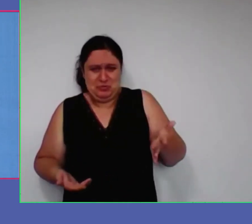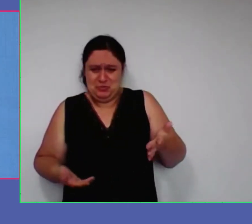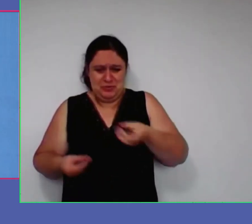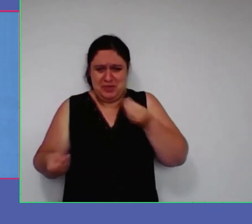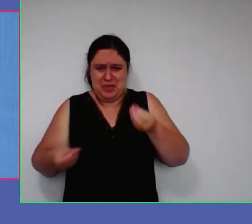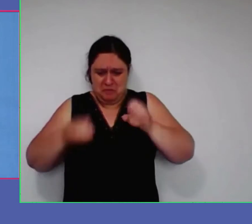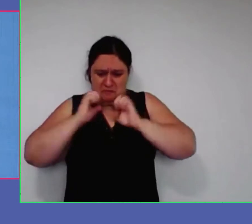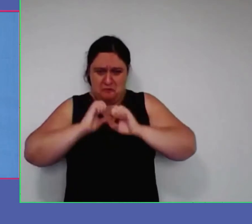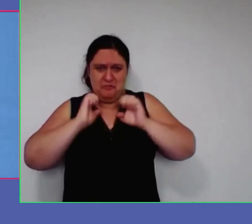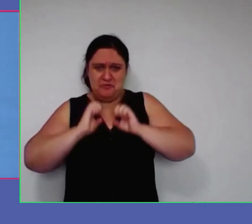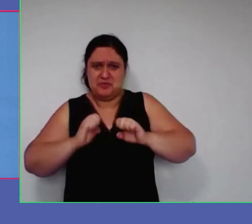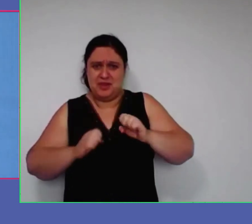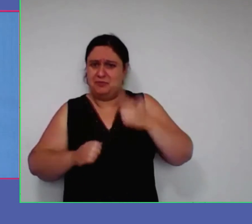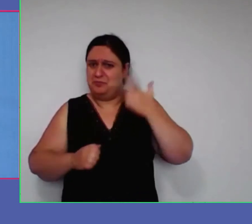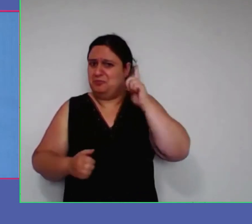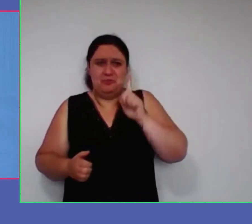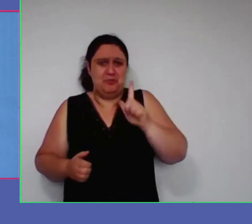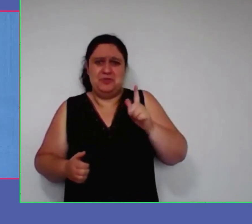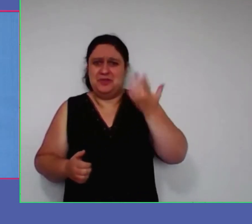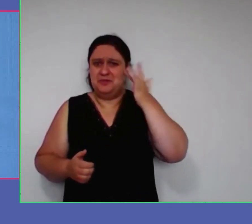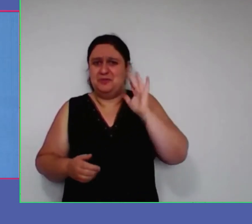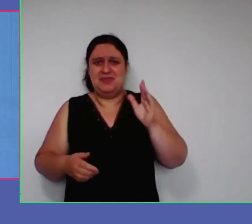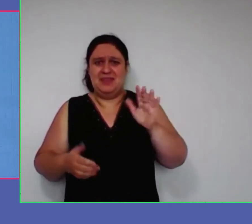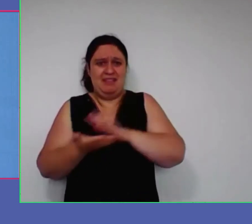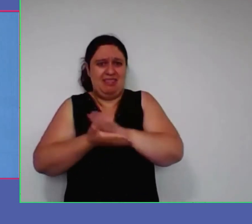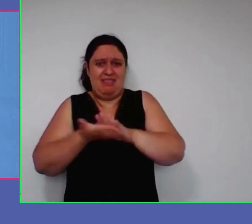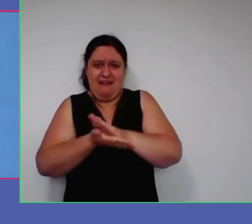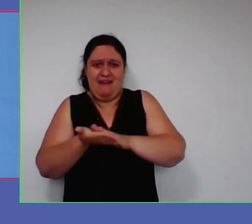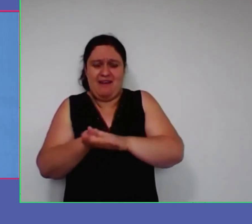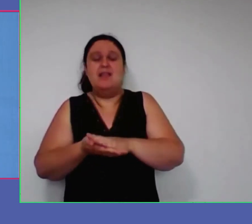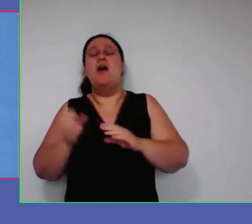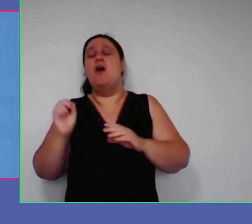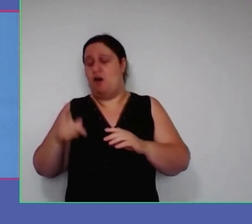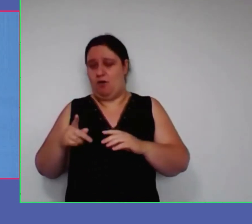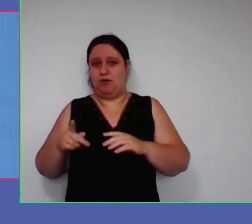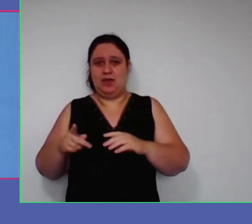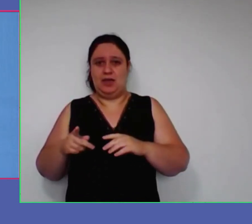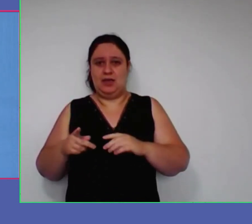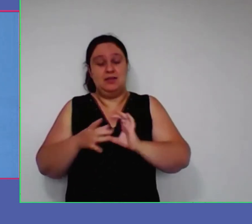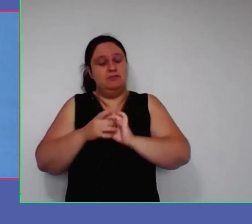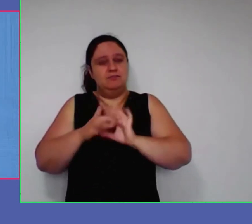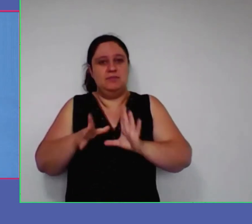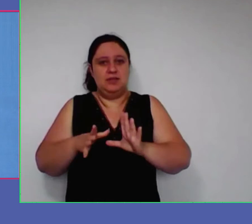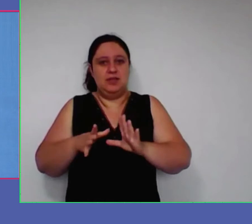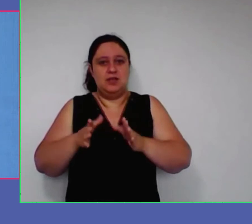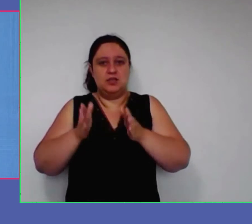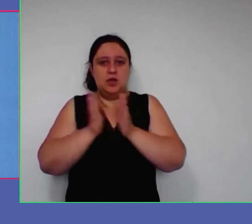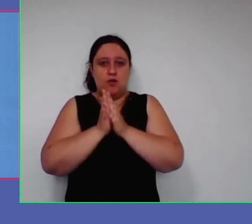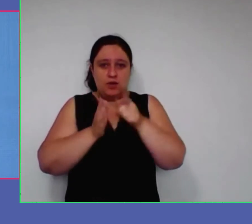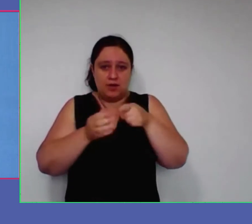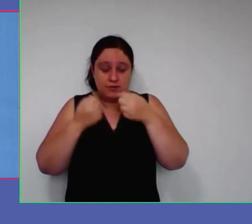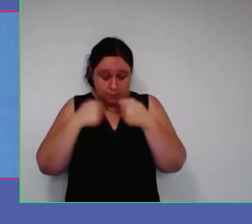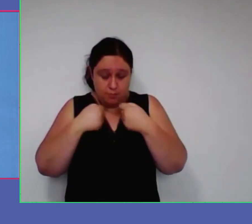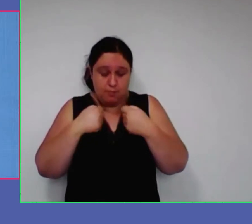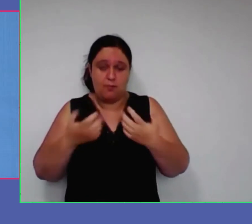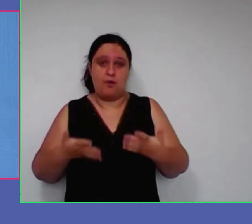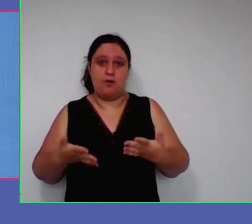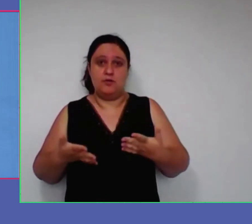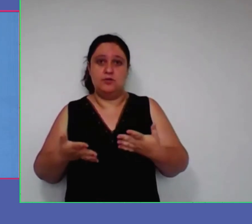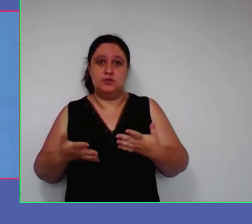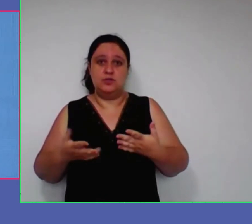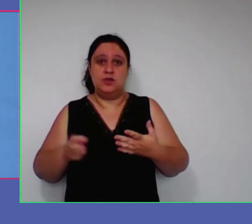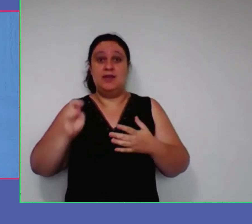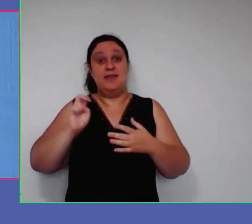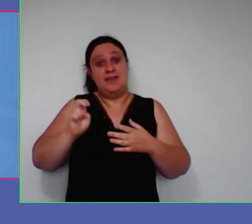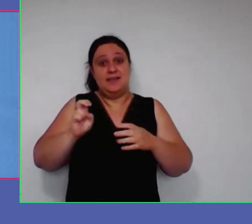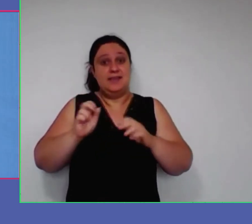nada. Tá bom, você não consegue fazer nada, então deixe escapar da sua boca. Posso orar por você? Esses são os seus 5 pães e seus 2